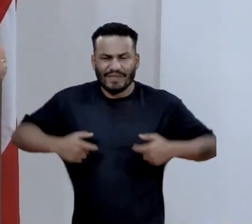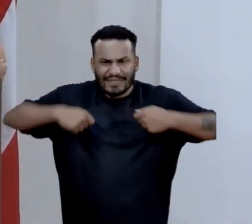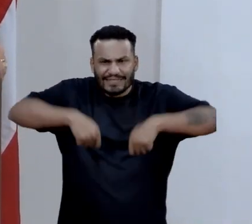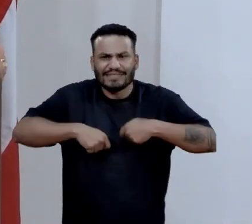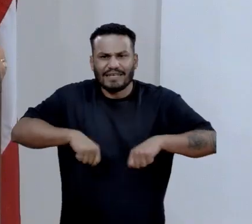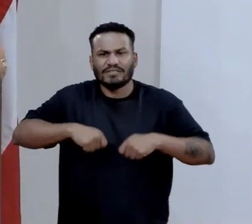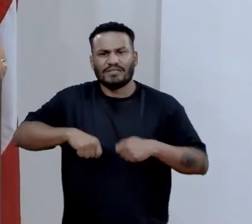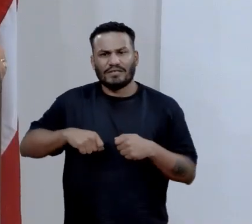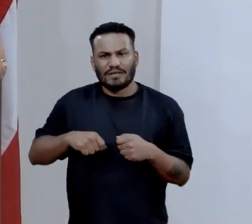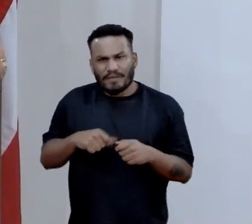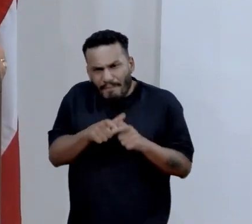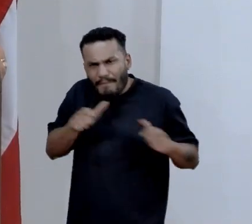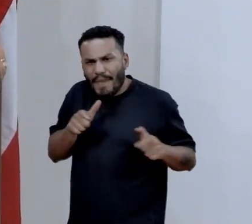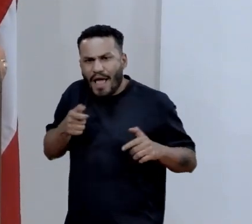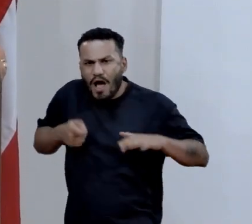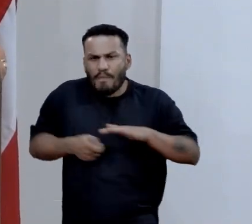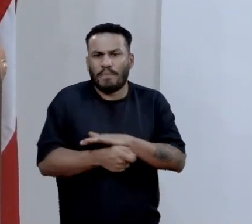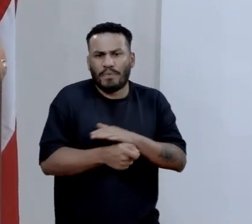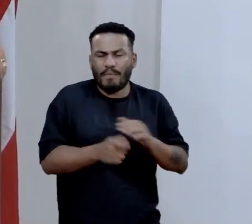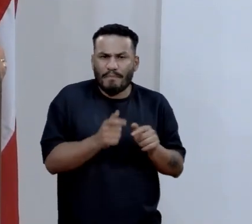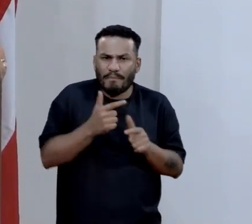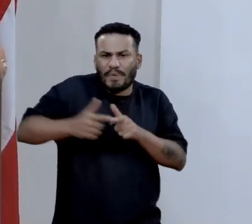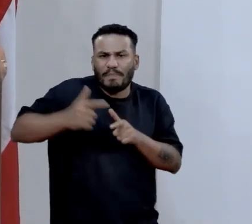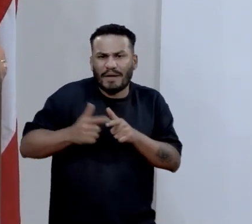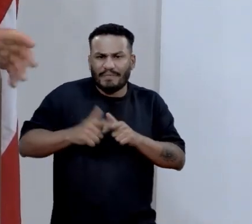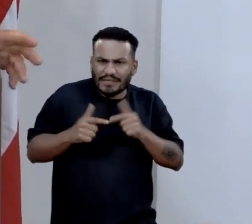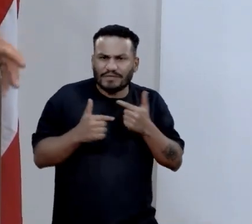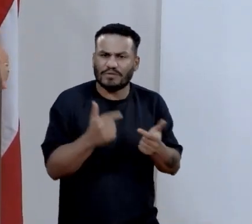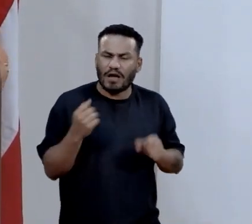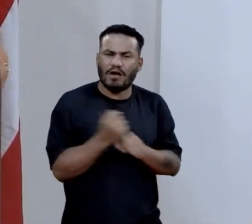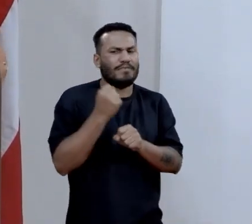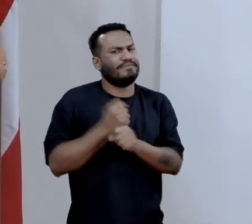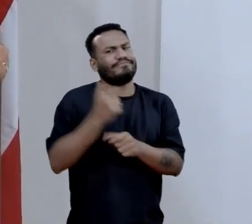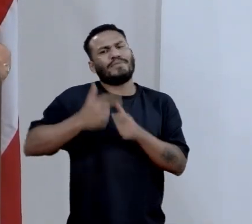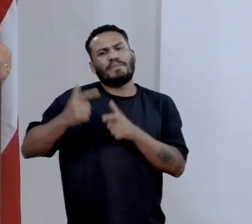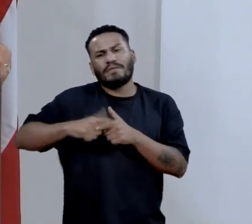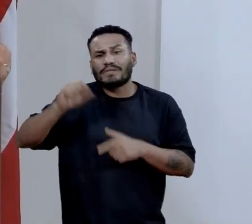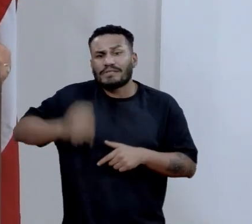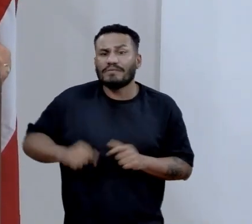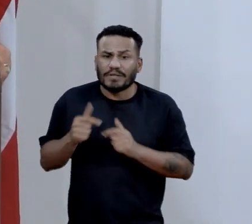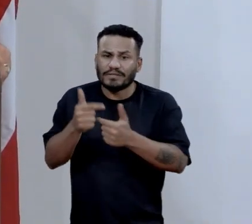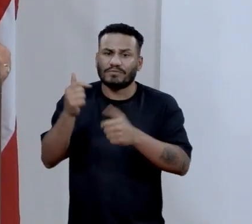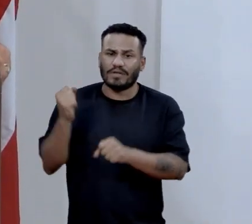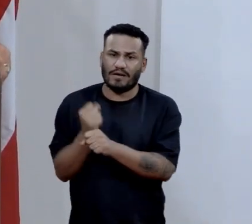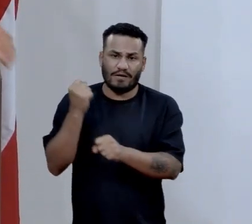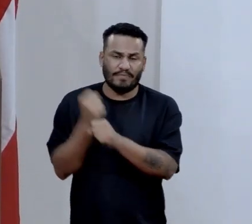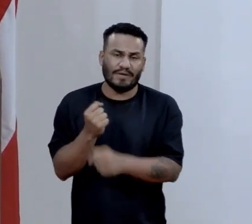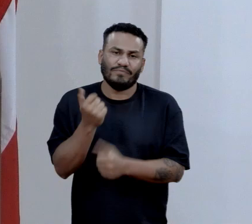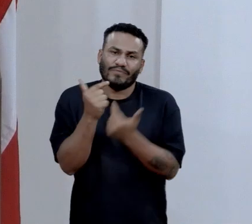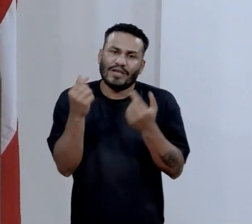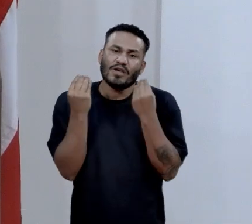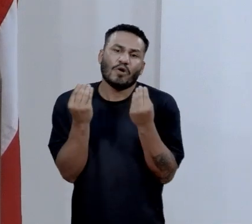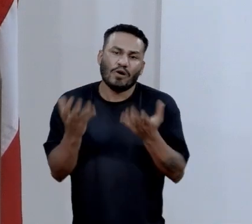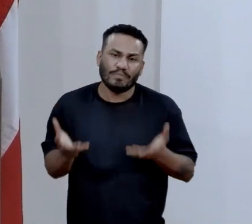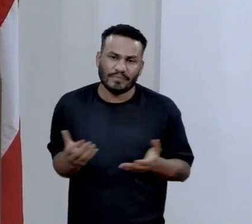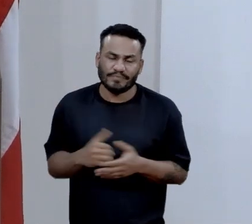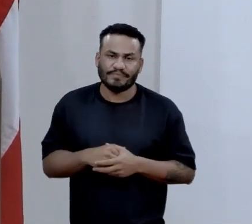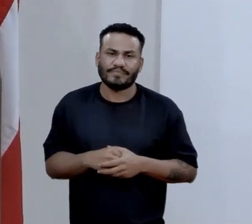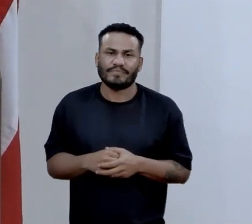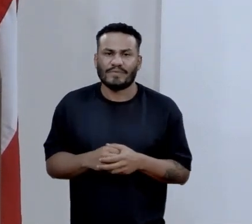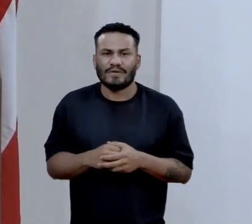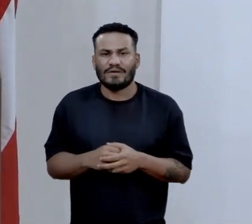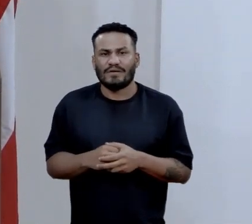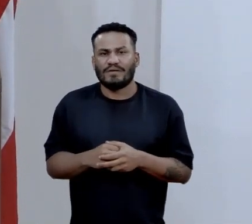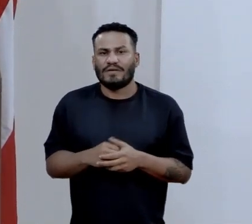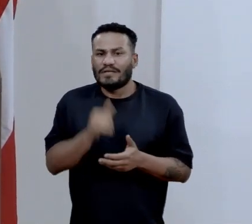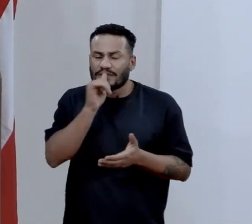necessidade de ter uma contrapartida maior ou que não vai ter problema para que se execute essa obra? Lógico que vai ter problema para executar essa obra. Então, não dá para ficar, né, assim,